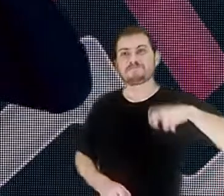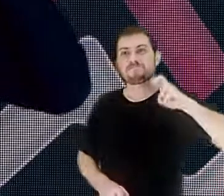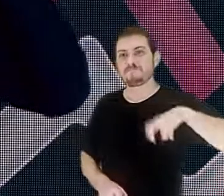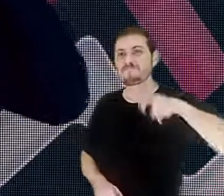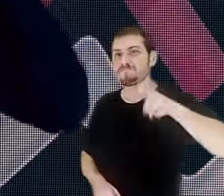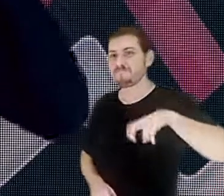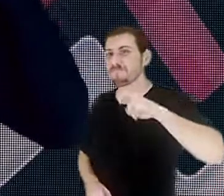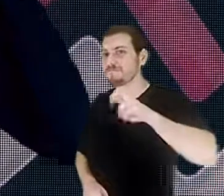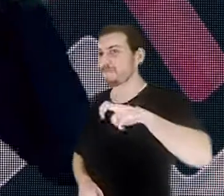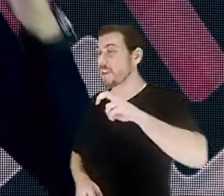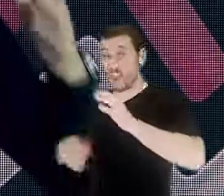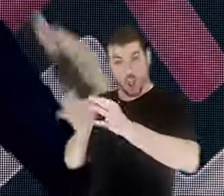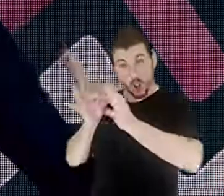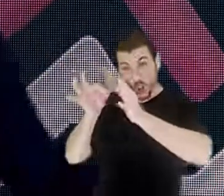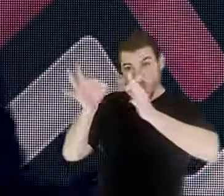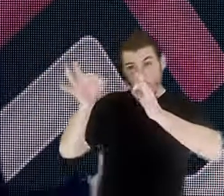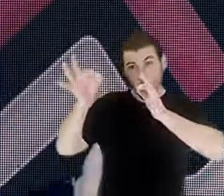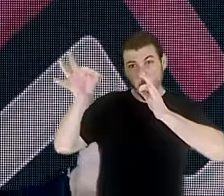ao avistar